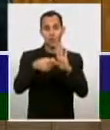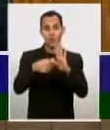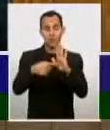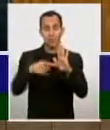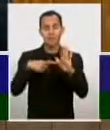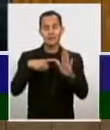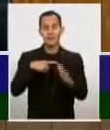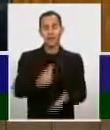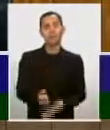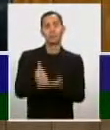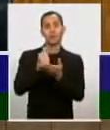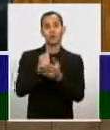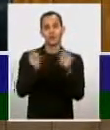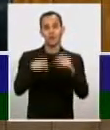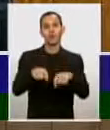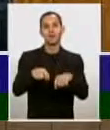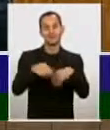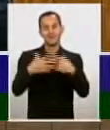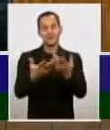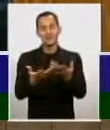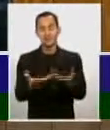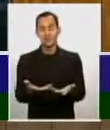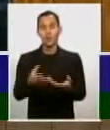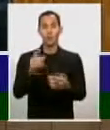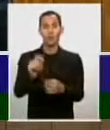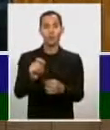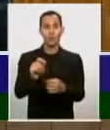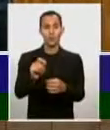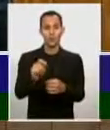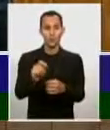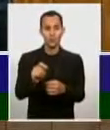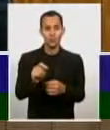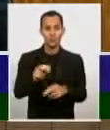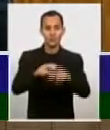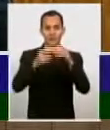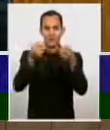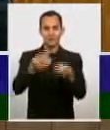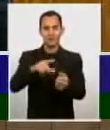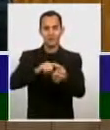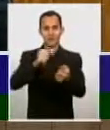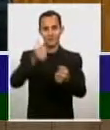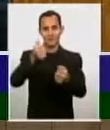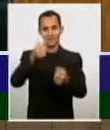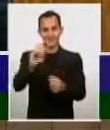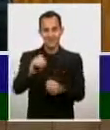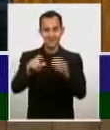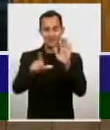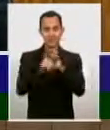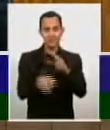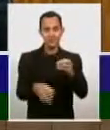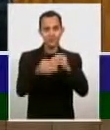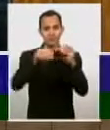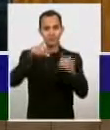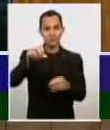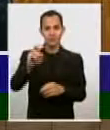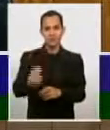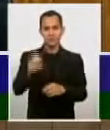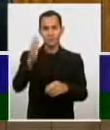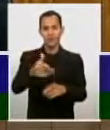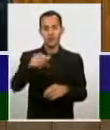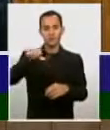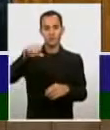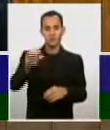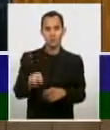sentem resguardados. Entretanto, por força do que dispõe o artigo 10 da Lei Complementar nº